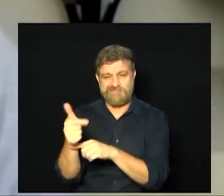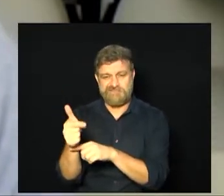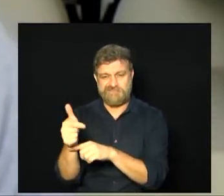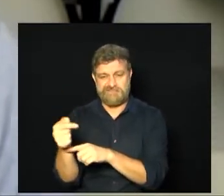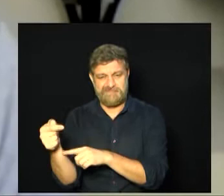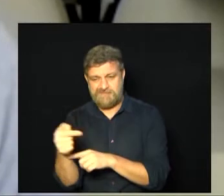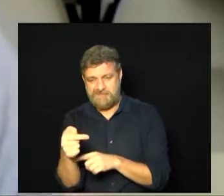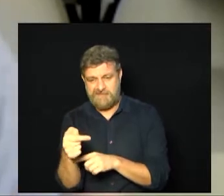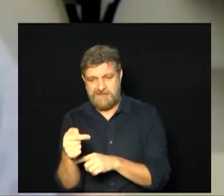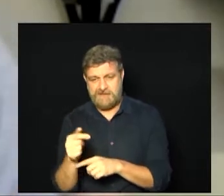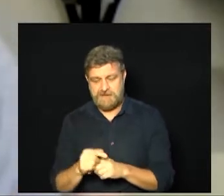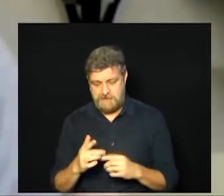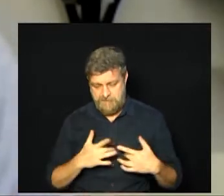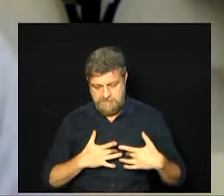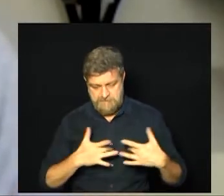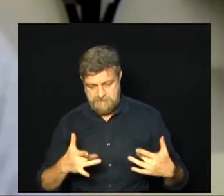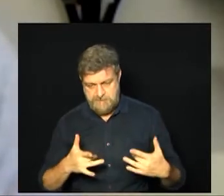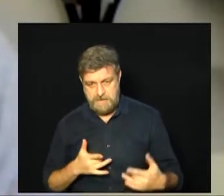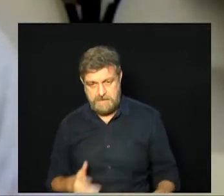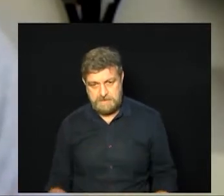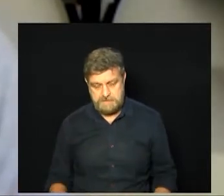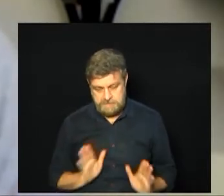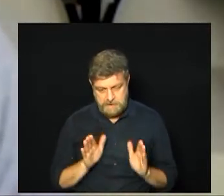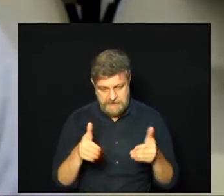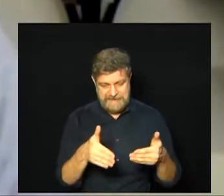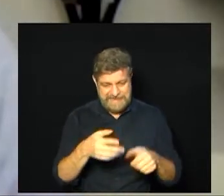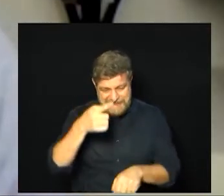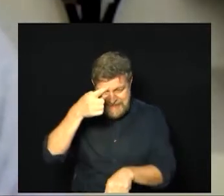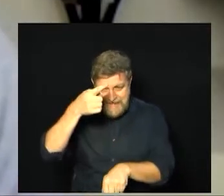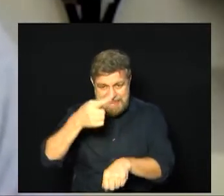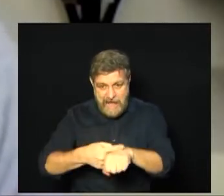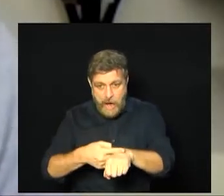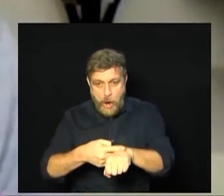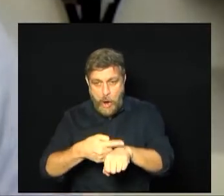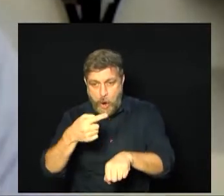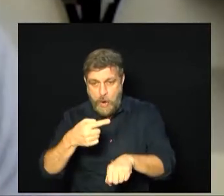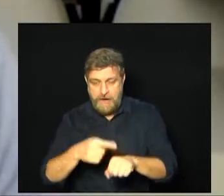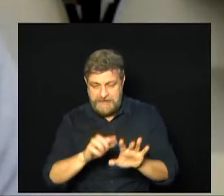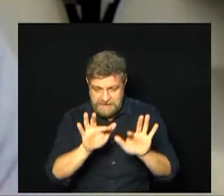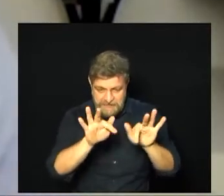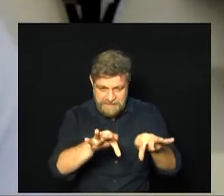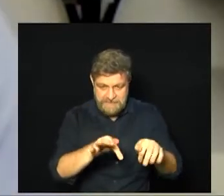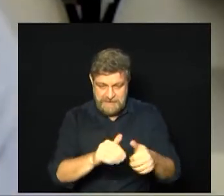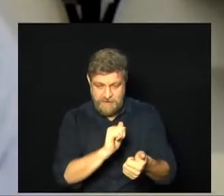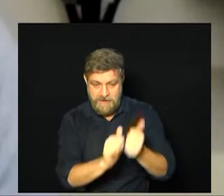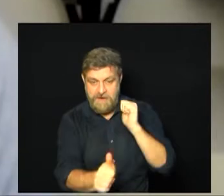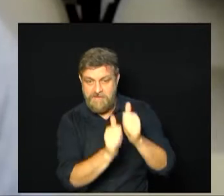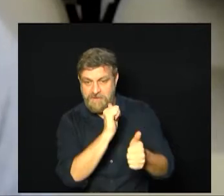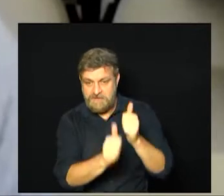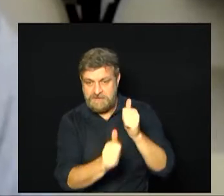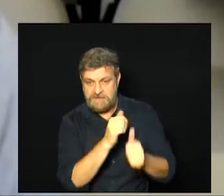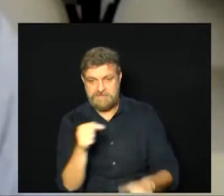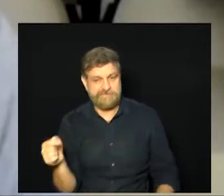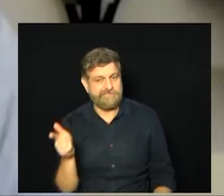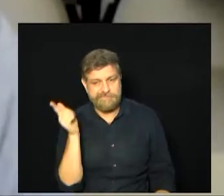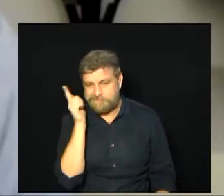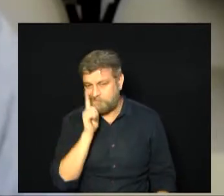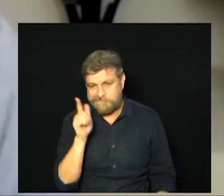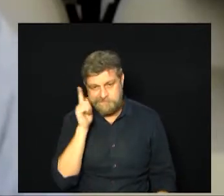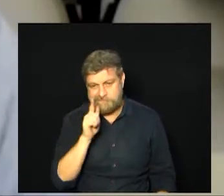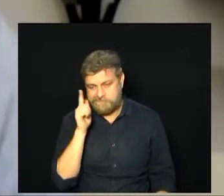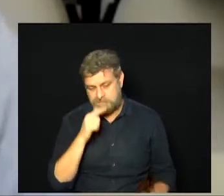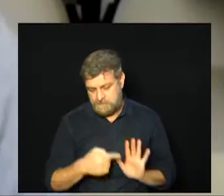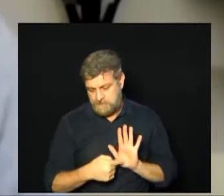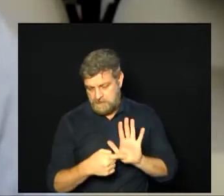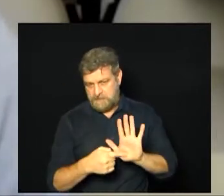se dedica no dia a dia. E na hora que vai, no produto final, que é o jogo, ele não consegue